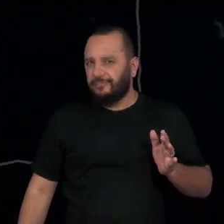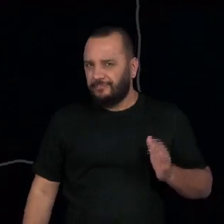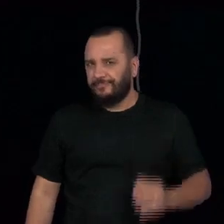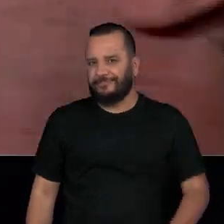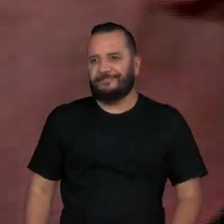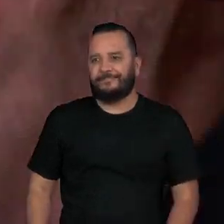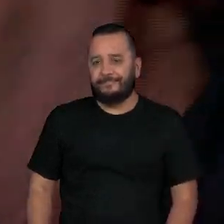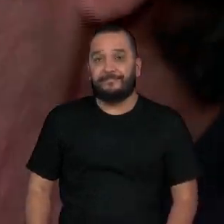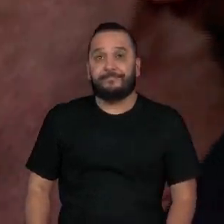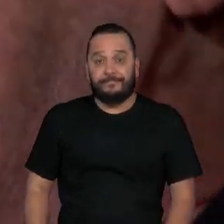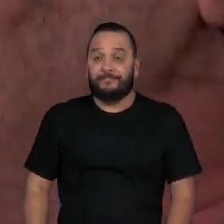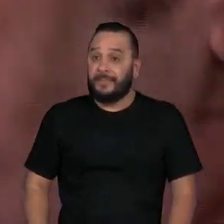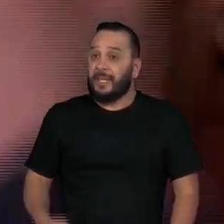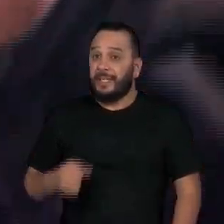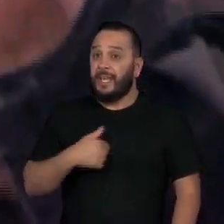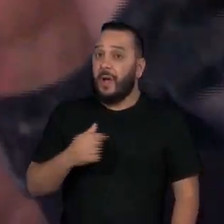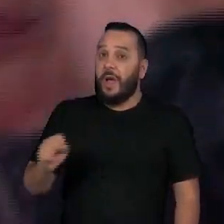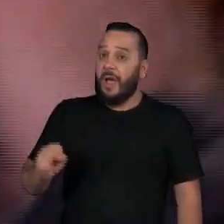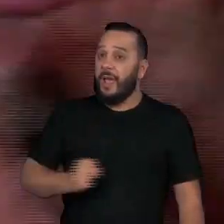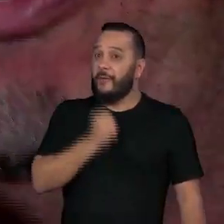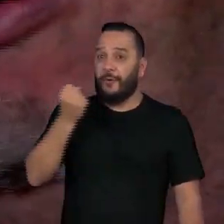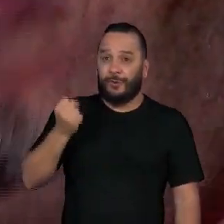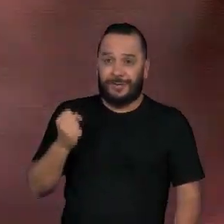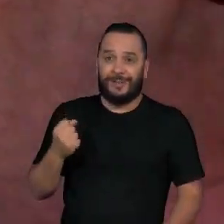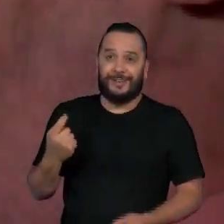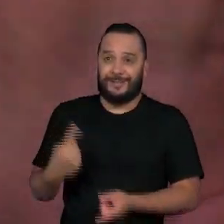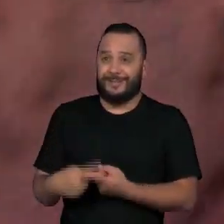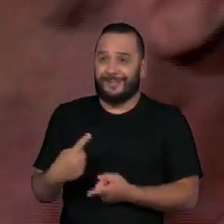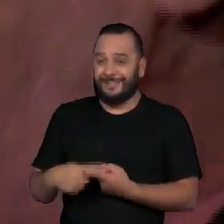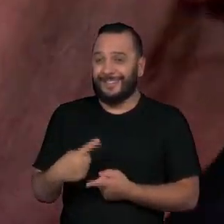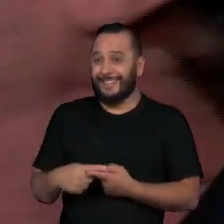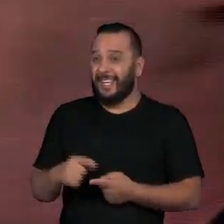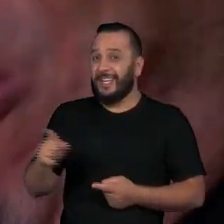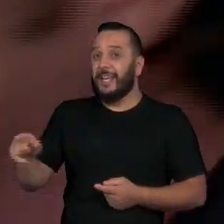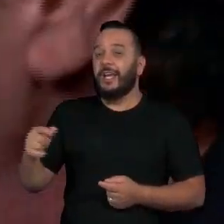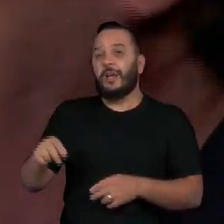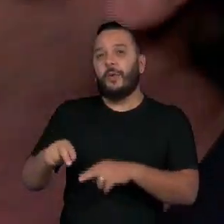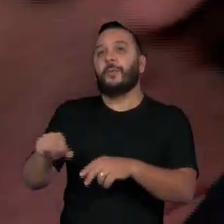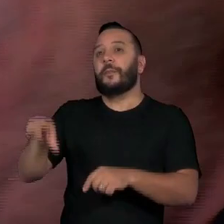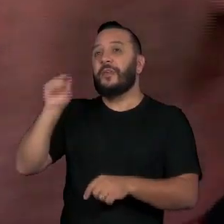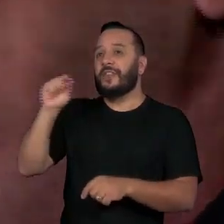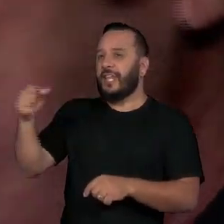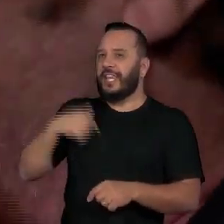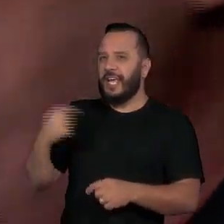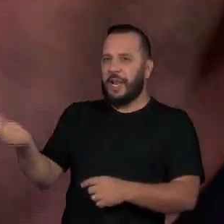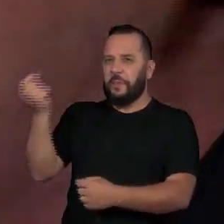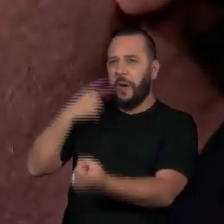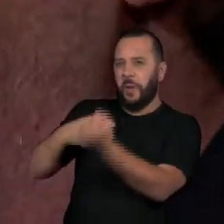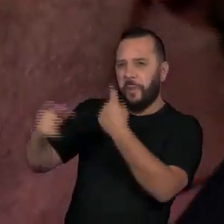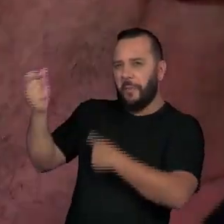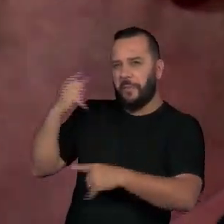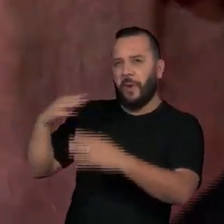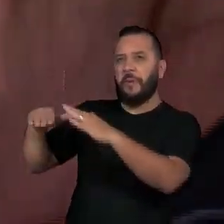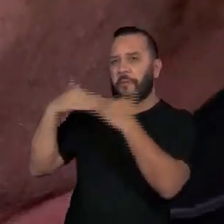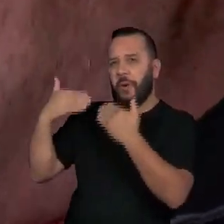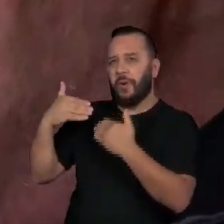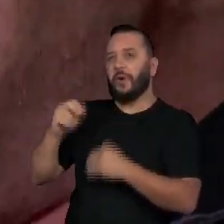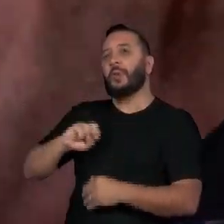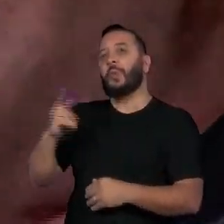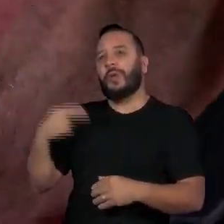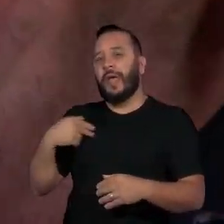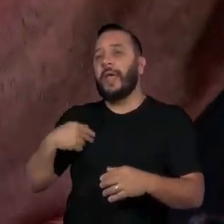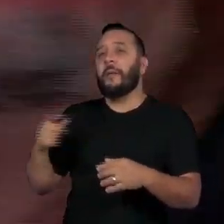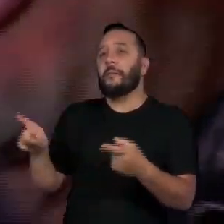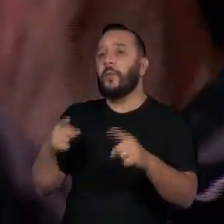E aí eu ficava revoltado que eu preferia que ele me xingasse sabe me desse uma dura do que ele